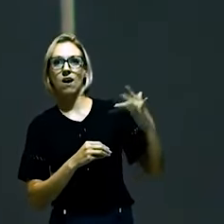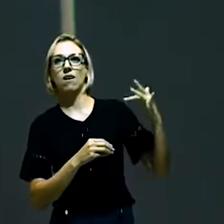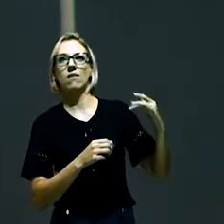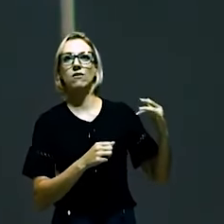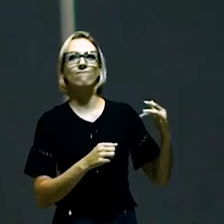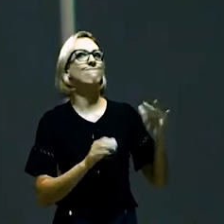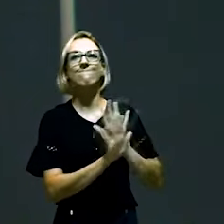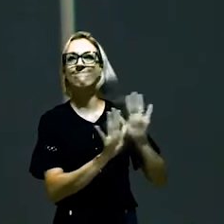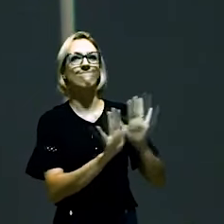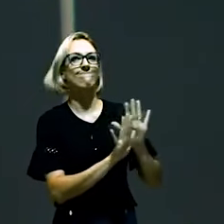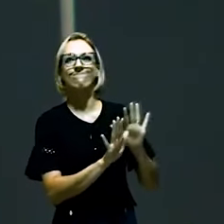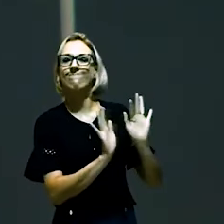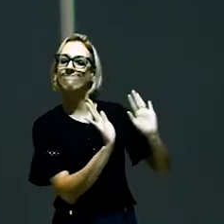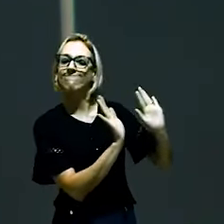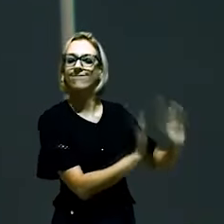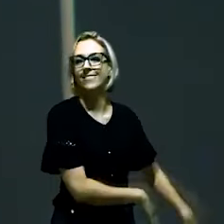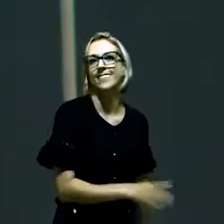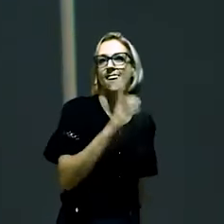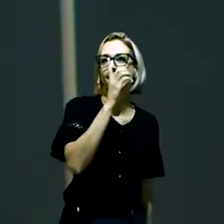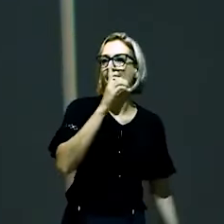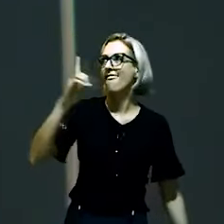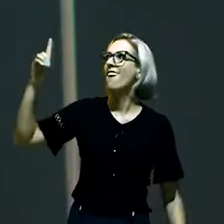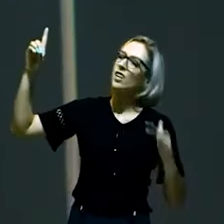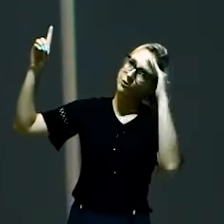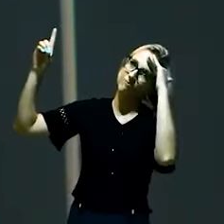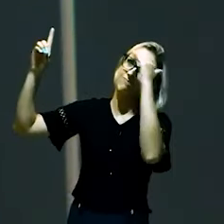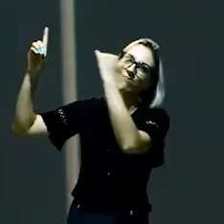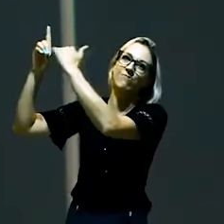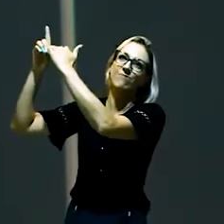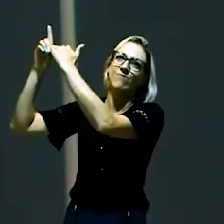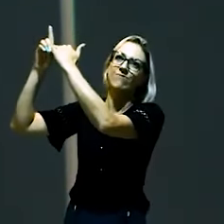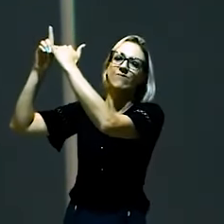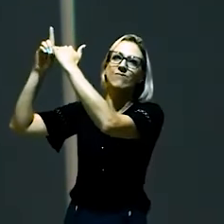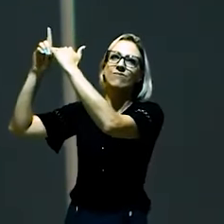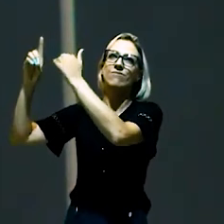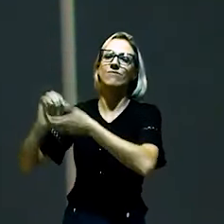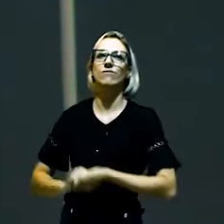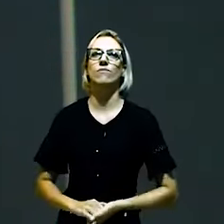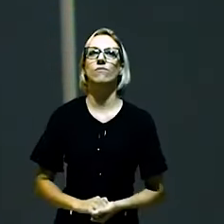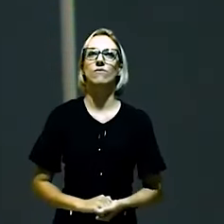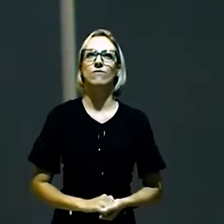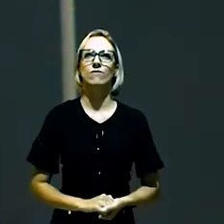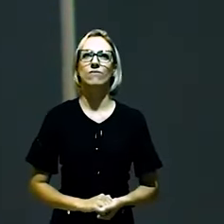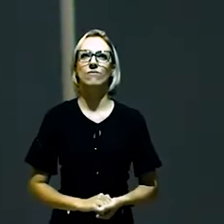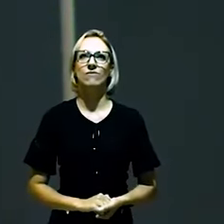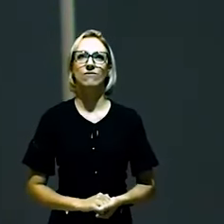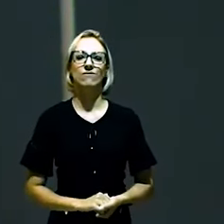vier sobre você, não. Deus vai dizer: aí não. Aí a partir de hoje tem